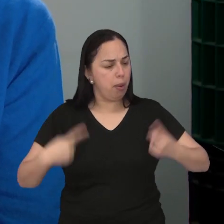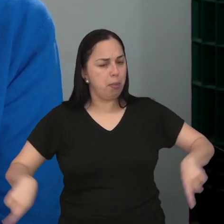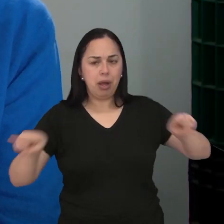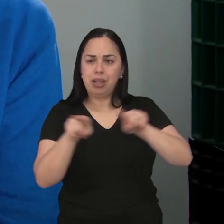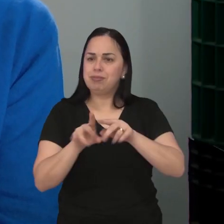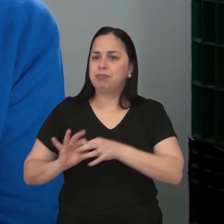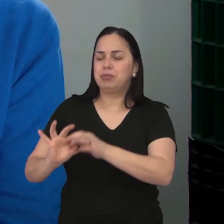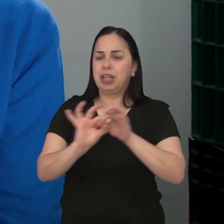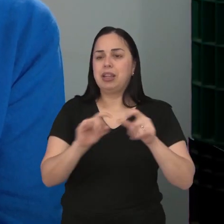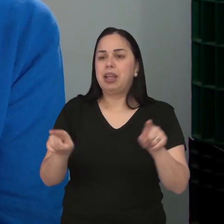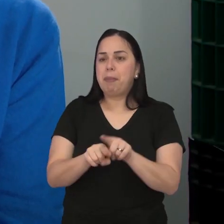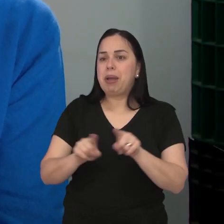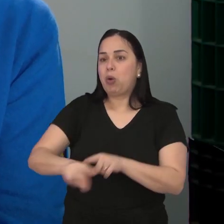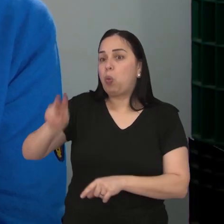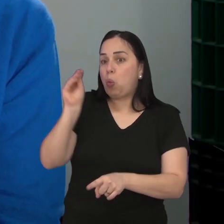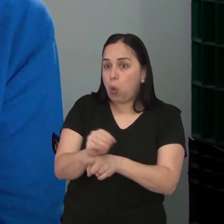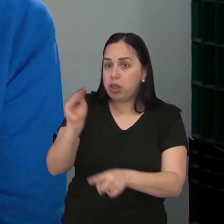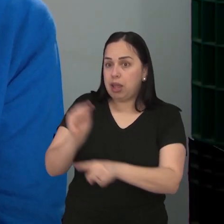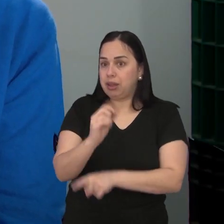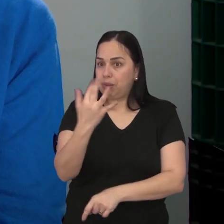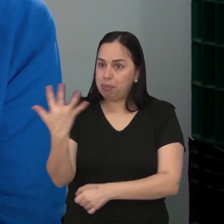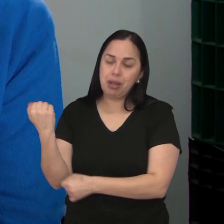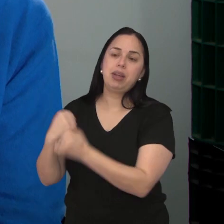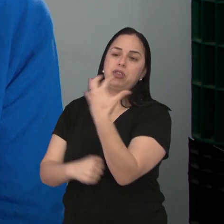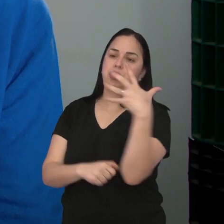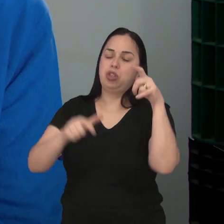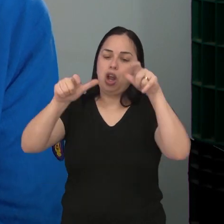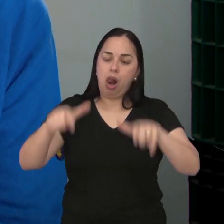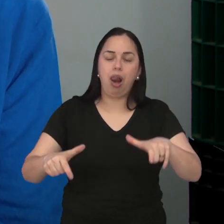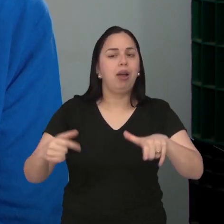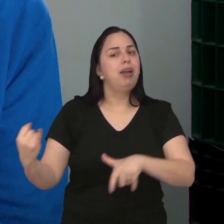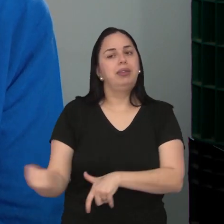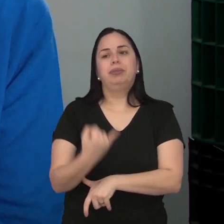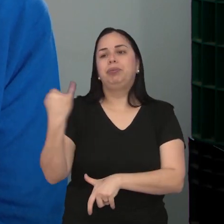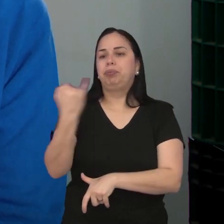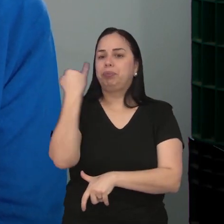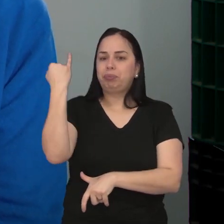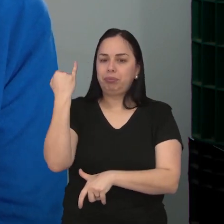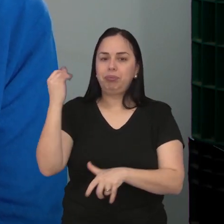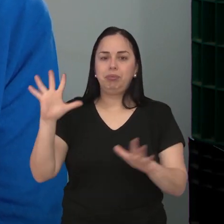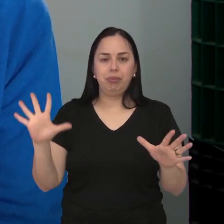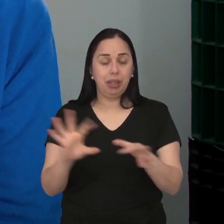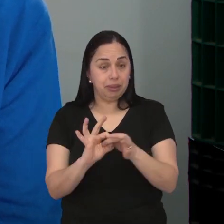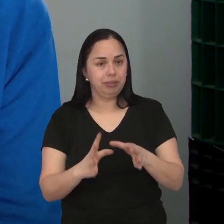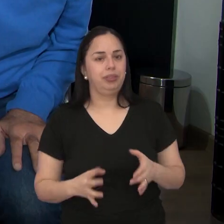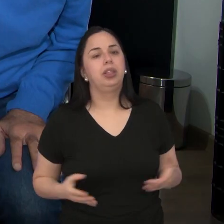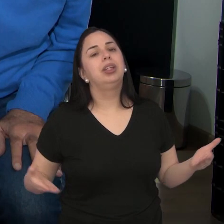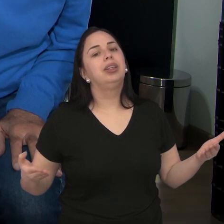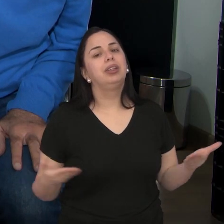arqueologia ao padrão ambiental, à preservação ambiental, também é a